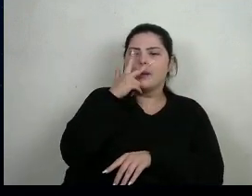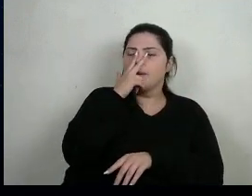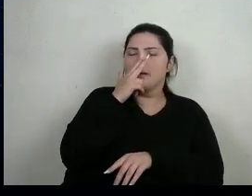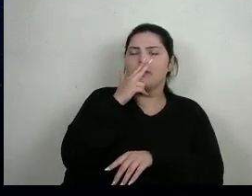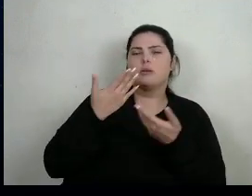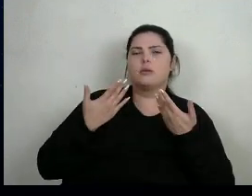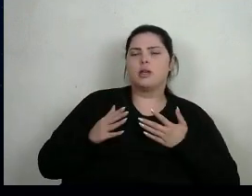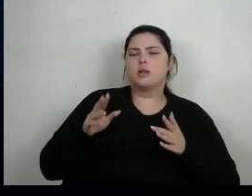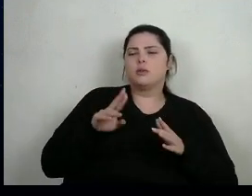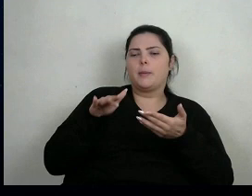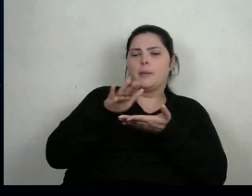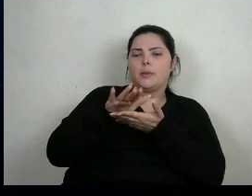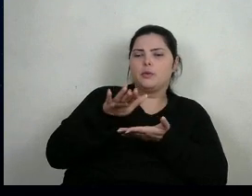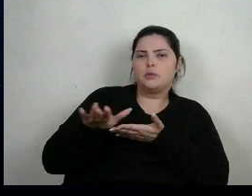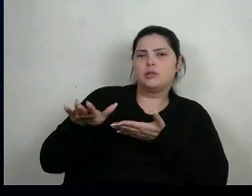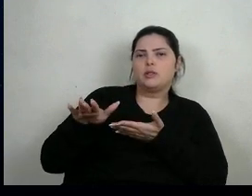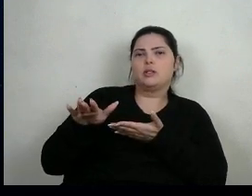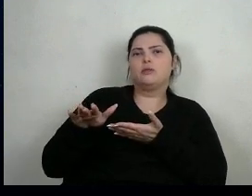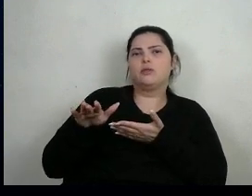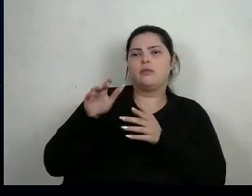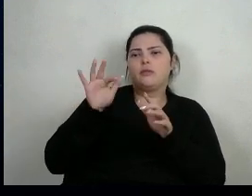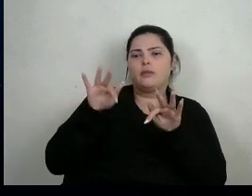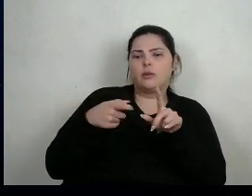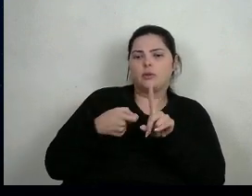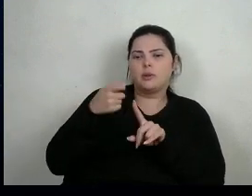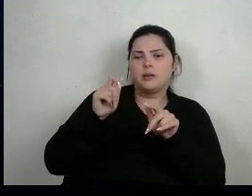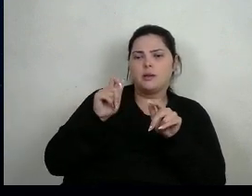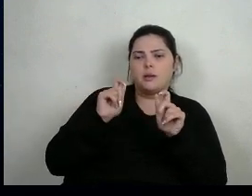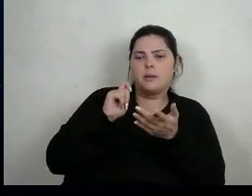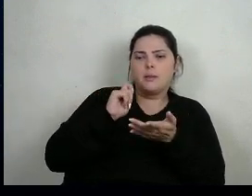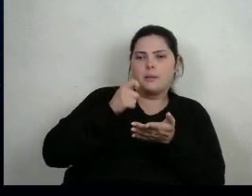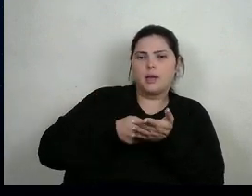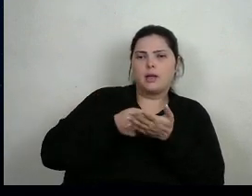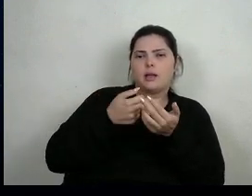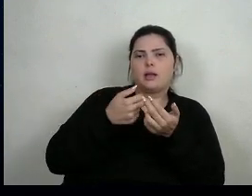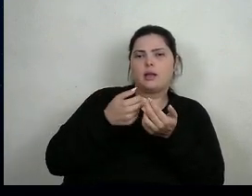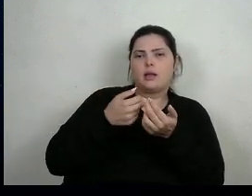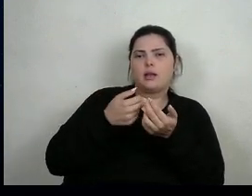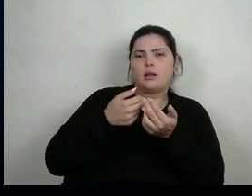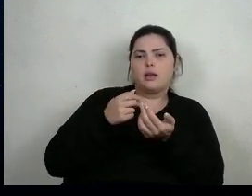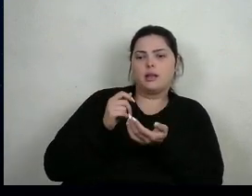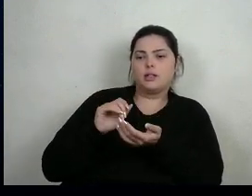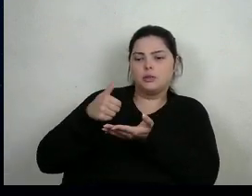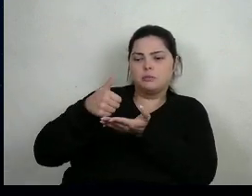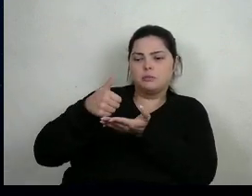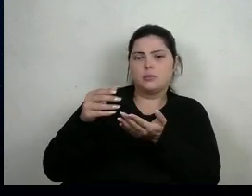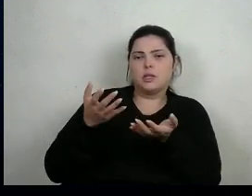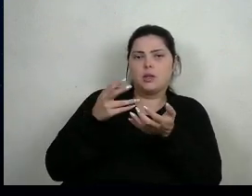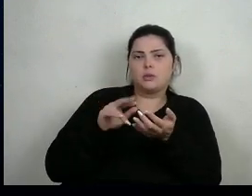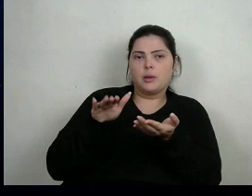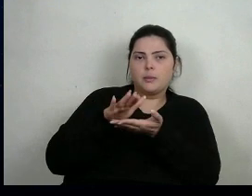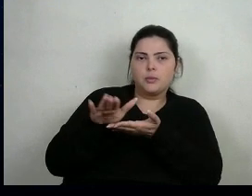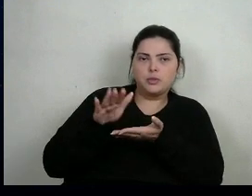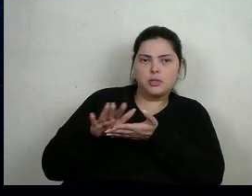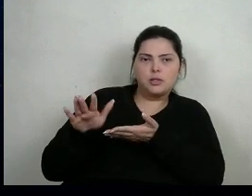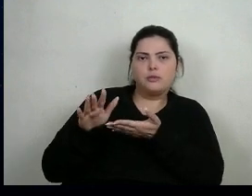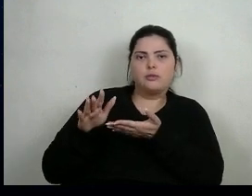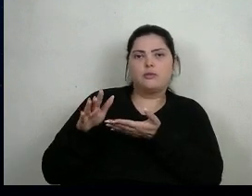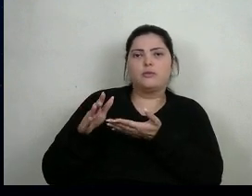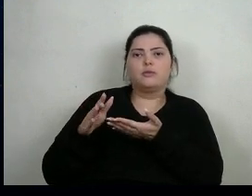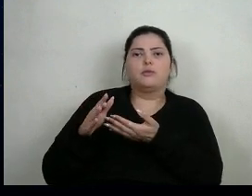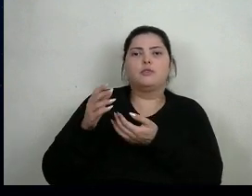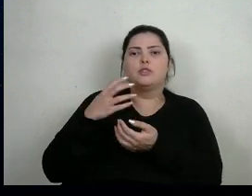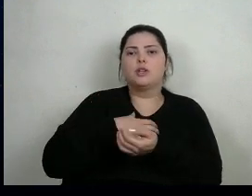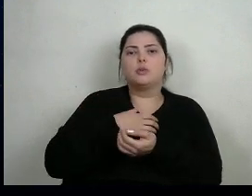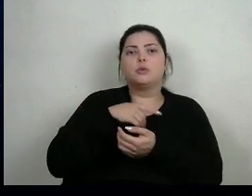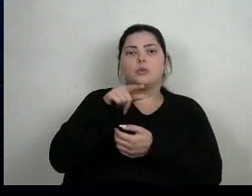produtividade para no final do mês eu pagar seu bônus eu te mandar embora eu quero usar produtividade como forma de você como